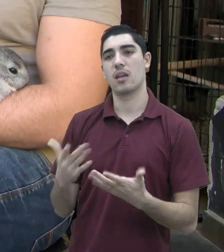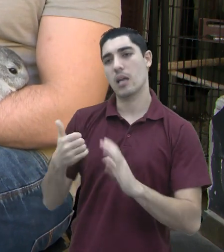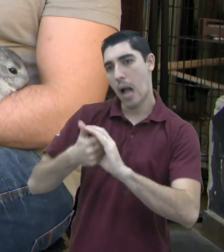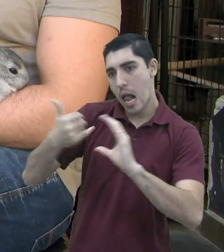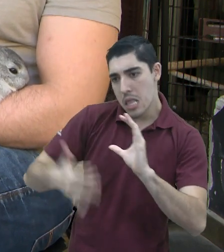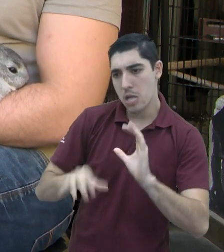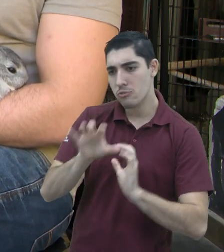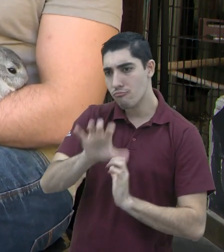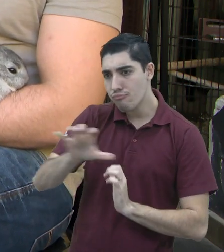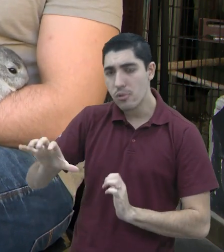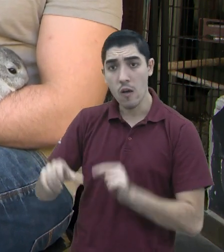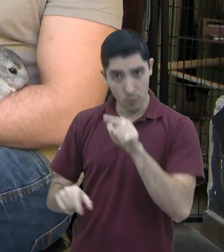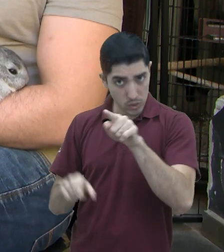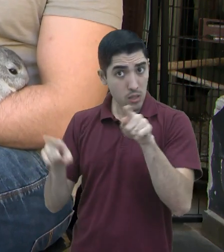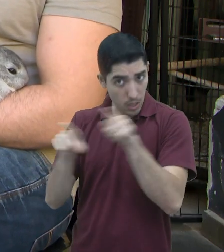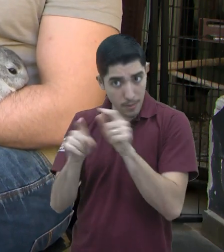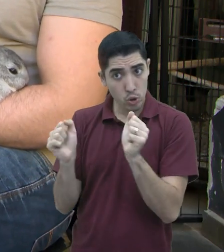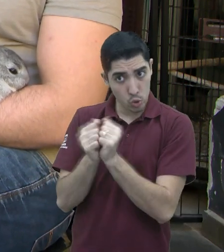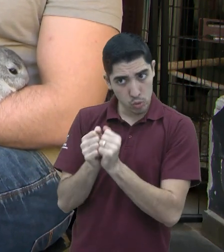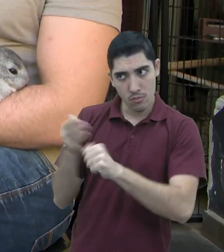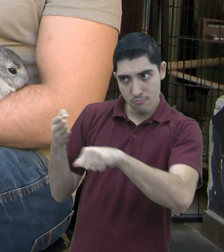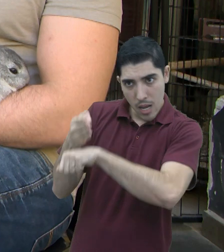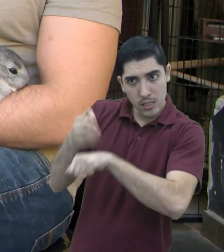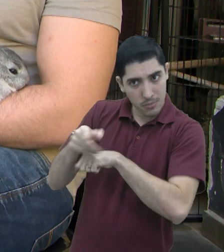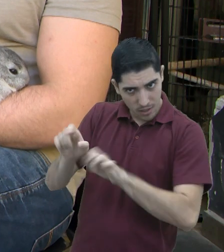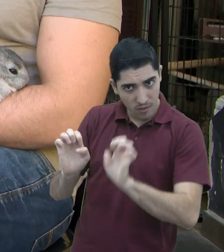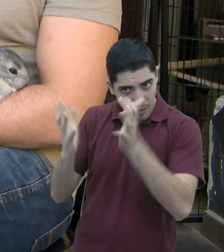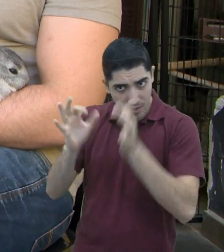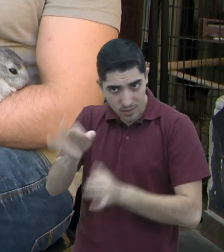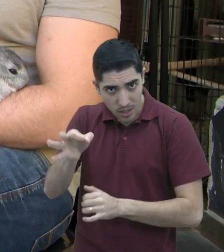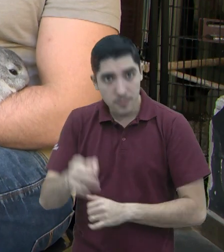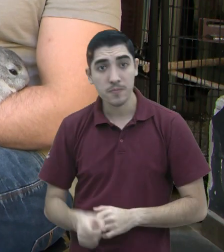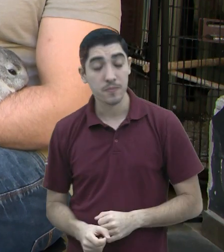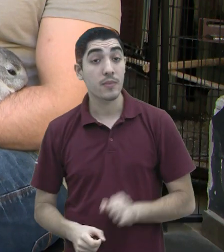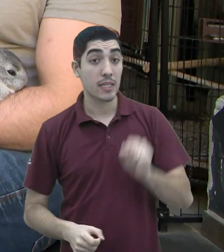características específicas, você também participa com seus animais de alguns desses